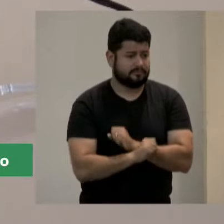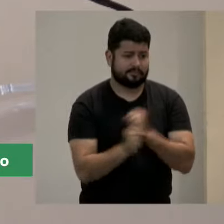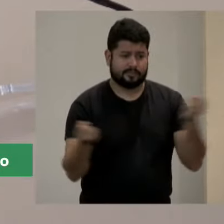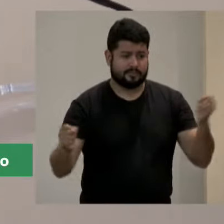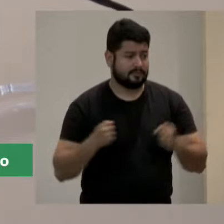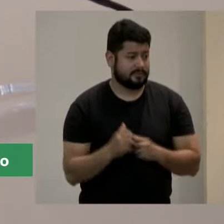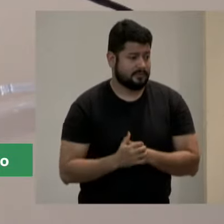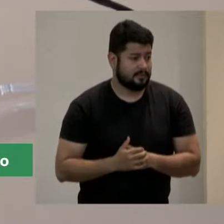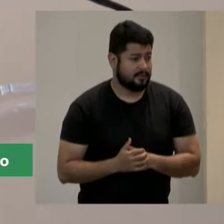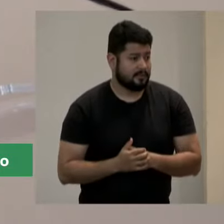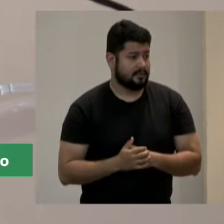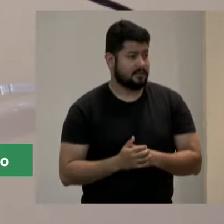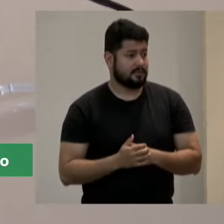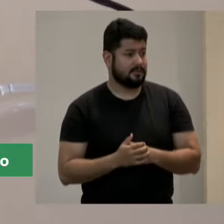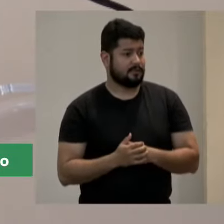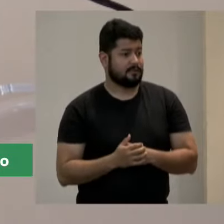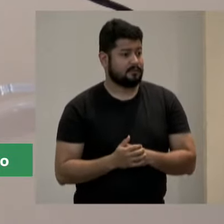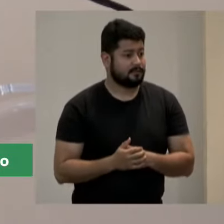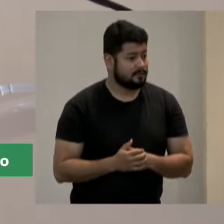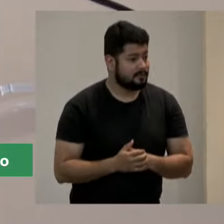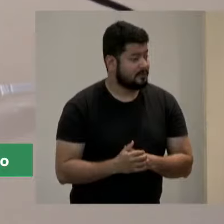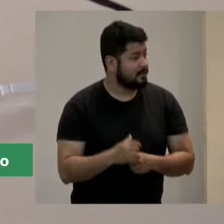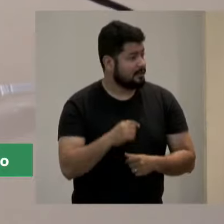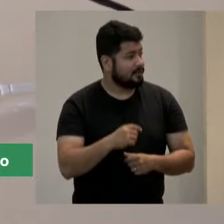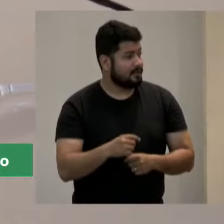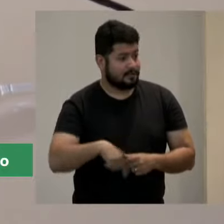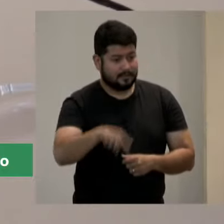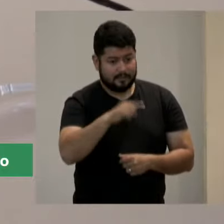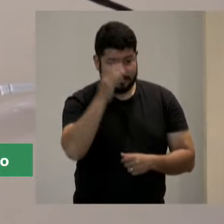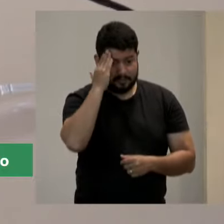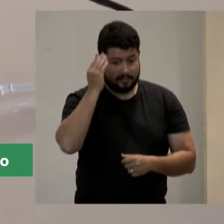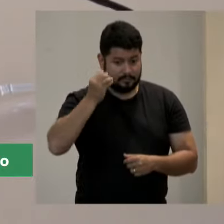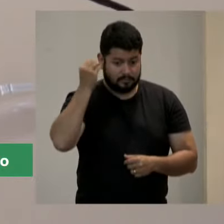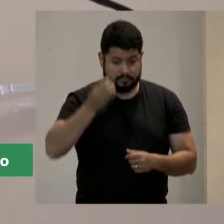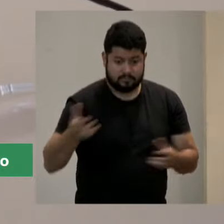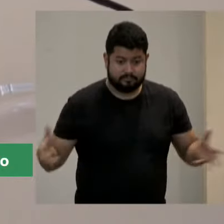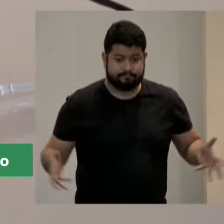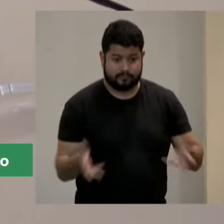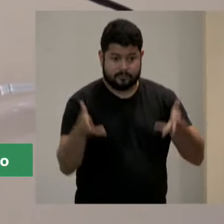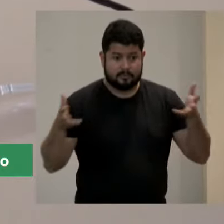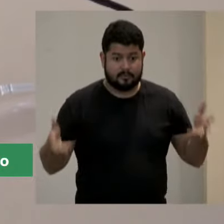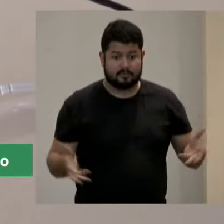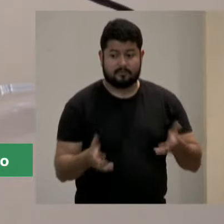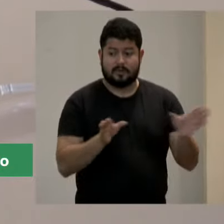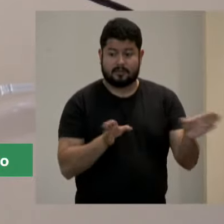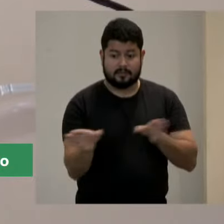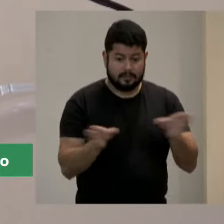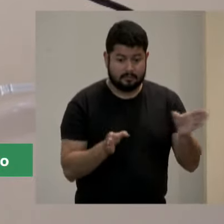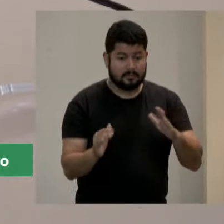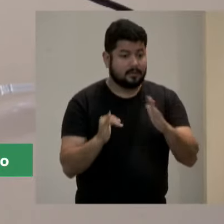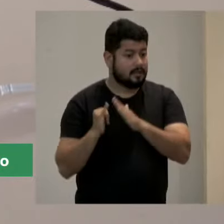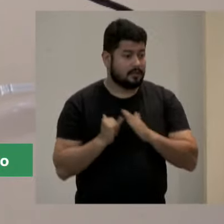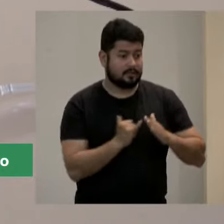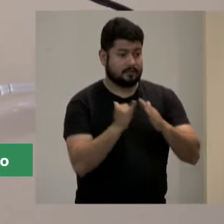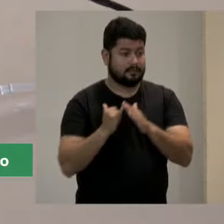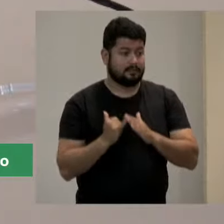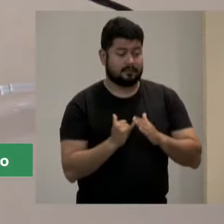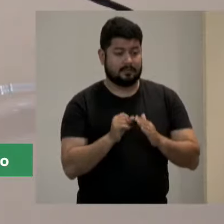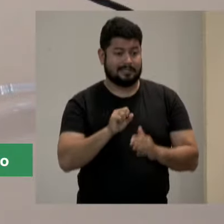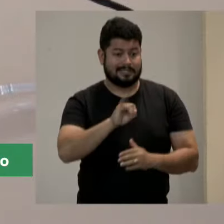muito provavelmente tem essa experiência, né, de promover acessibilidade nas suas instituições, e a gente não consegue fazer nada se não tiver